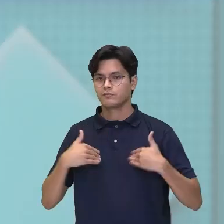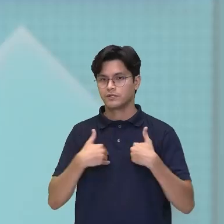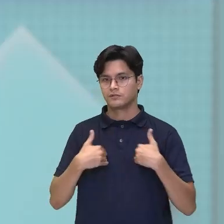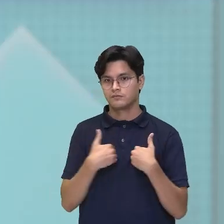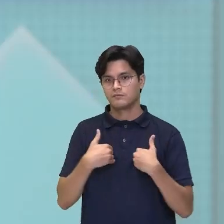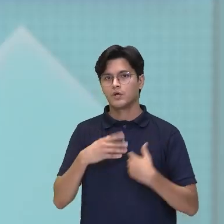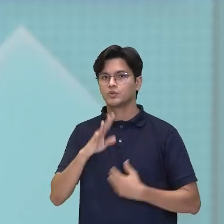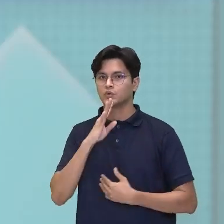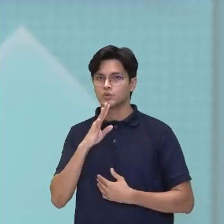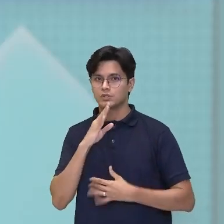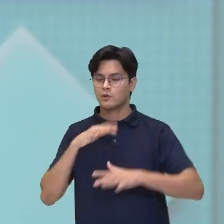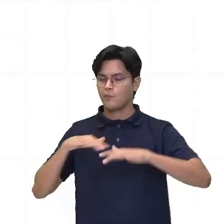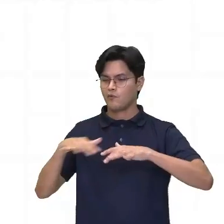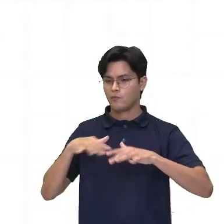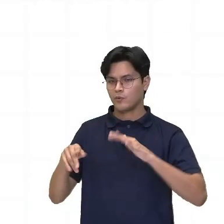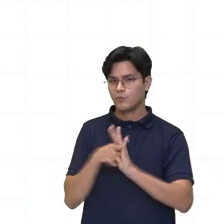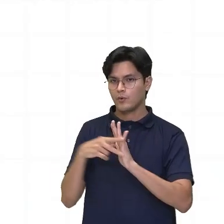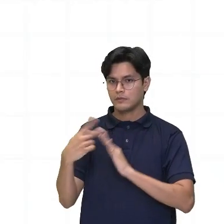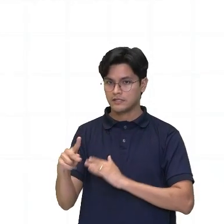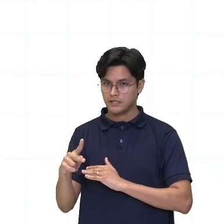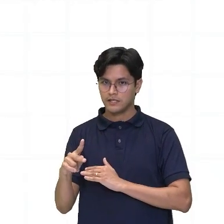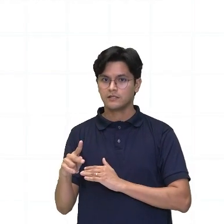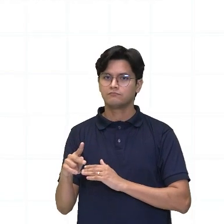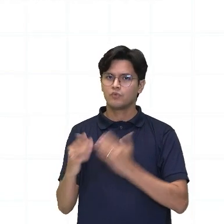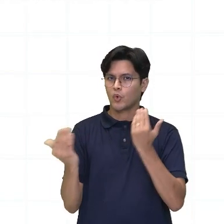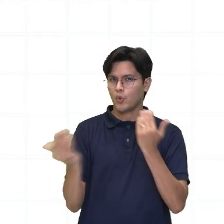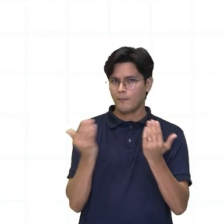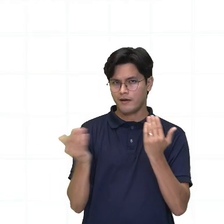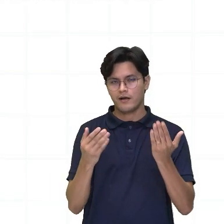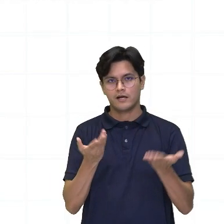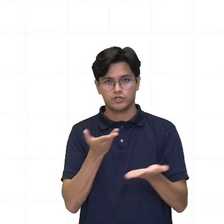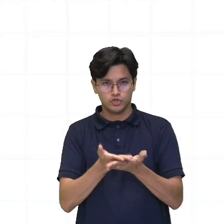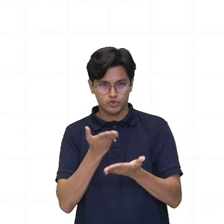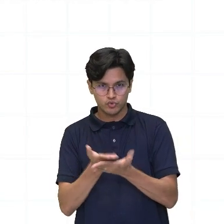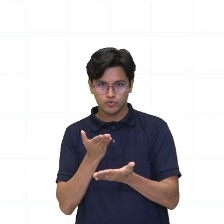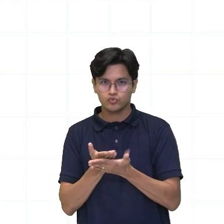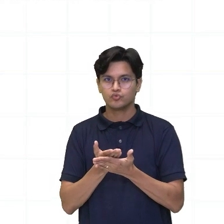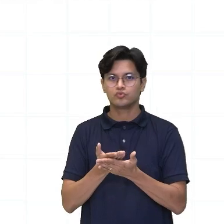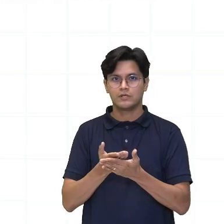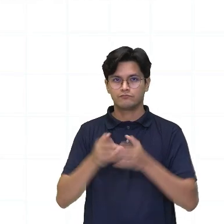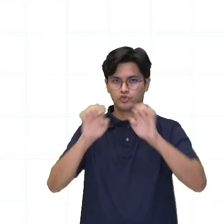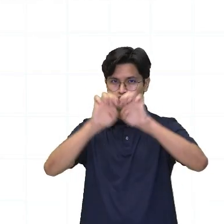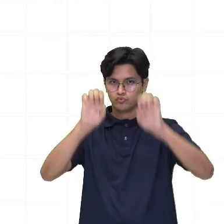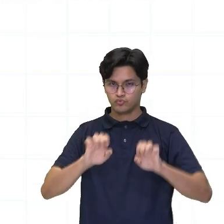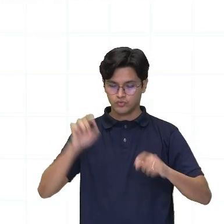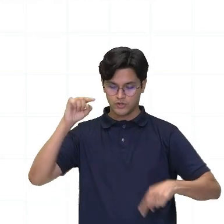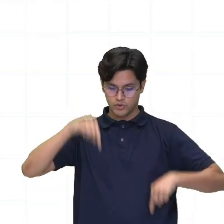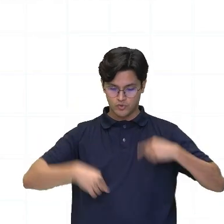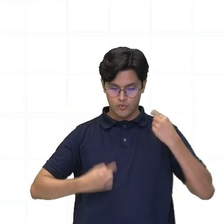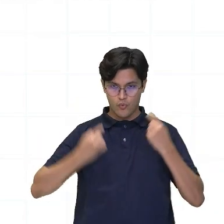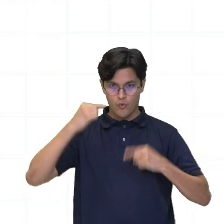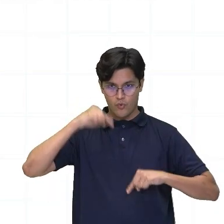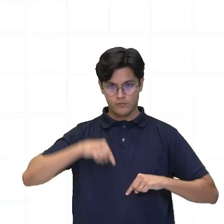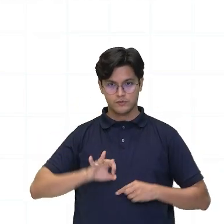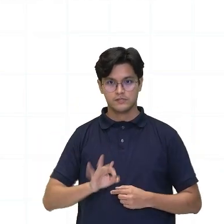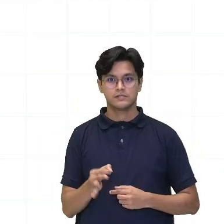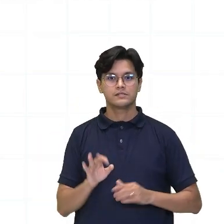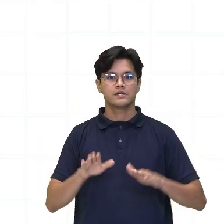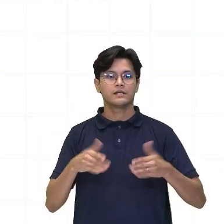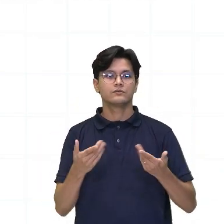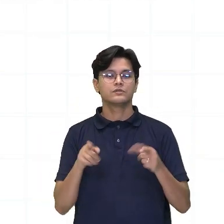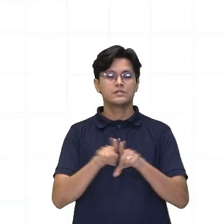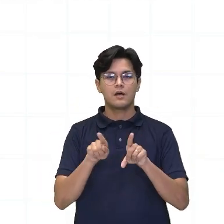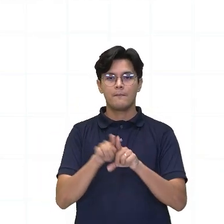anatomia. Continuando, quando se fala em arte na pré-história, estamos falando da produção vista